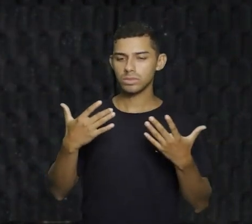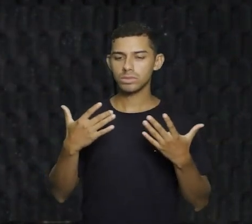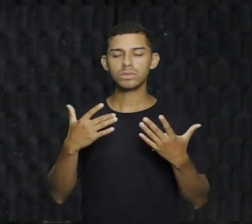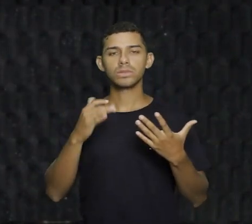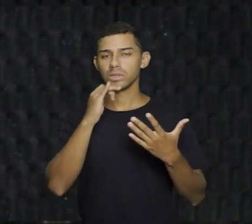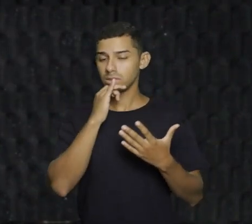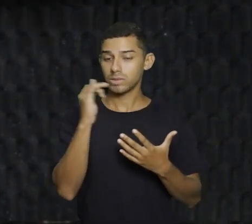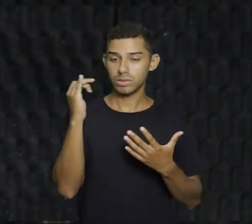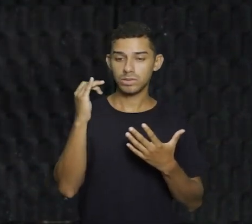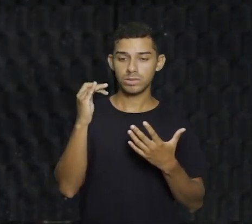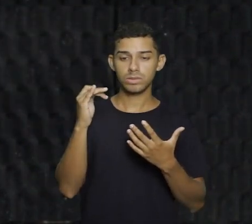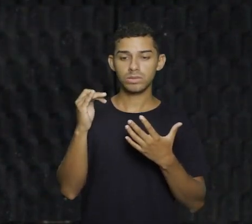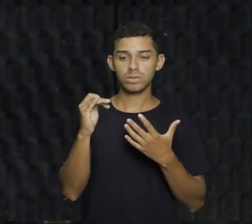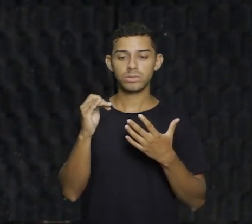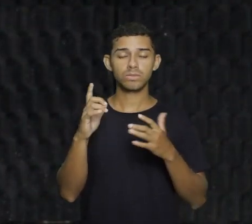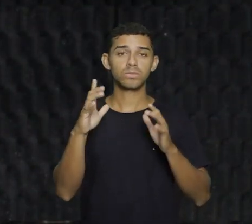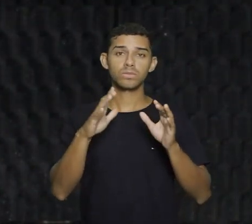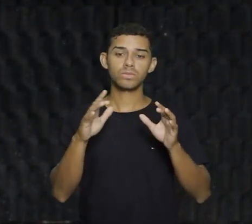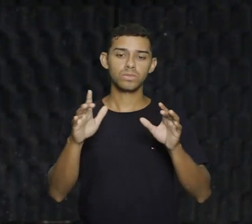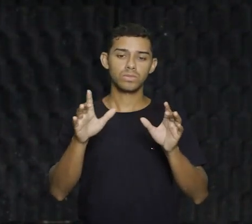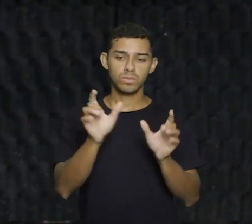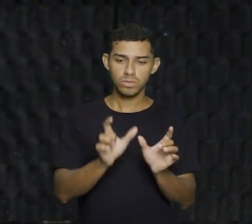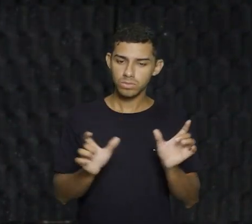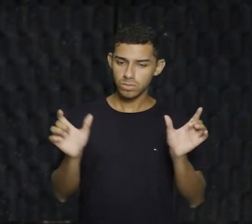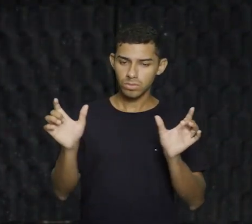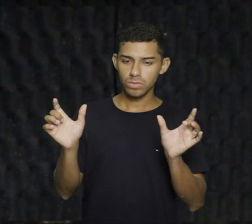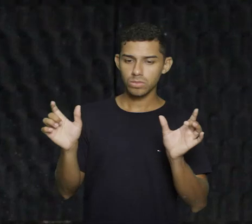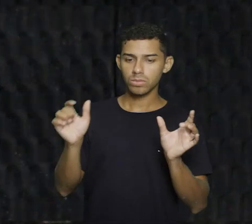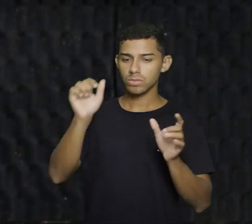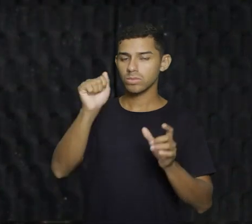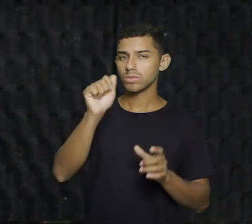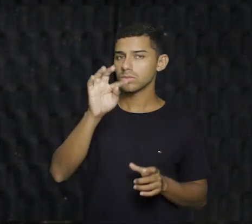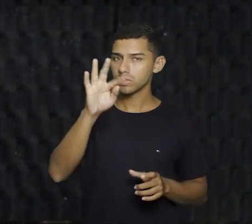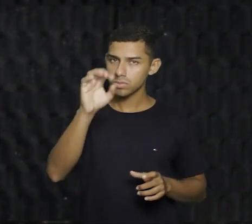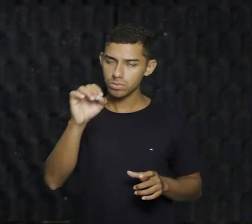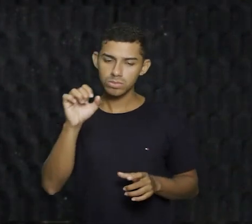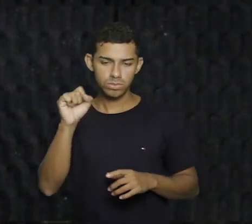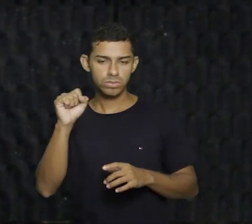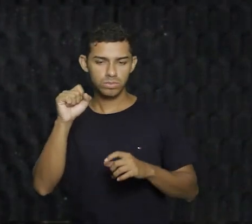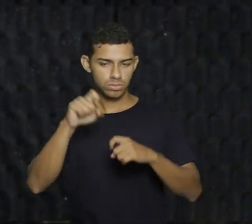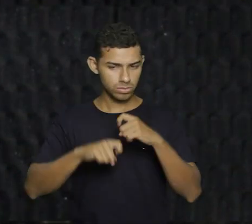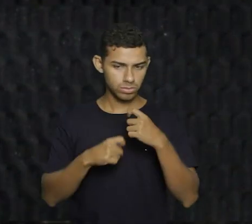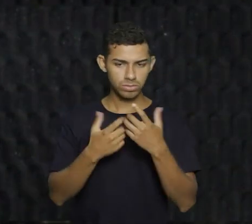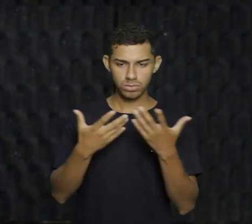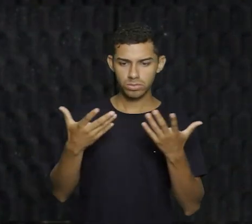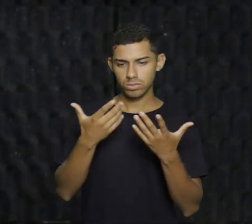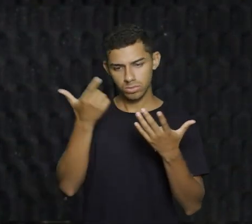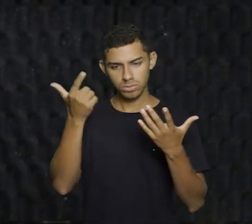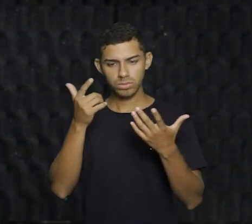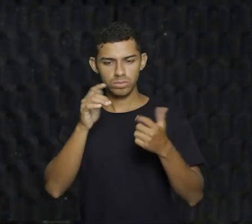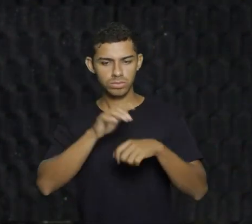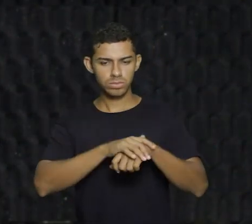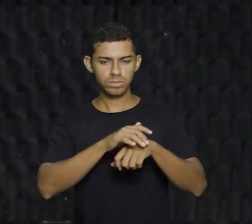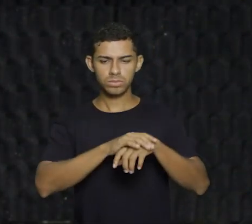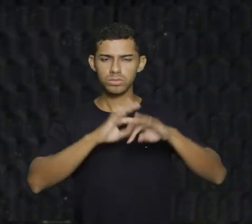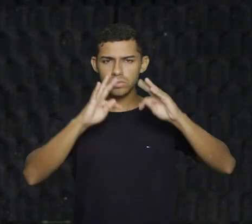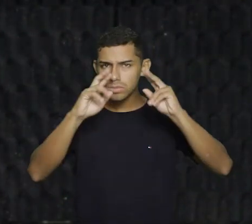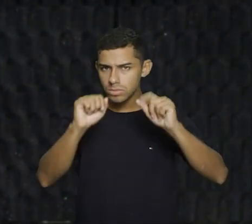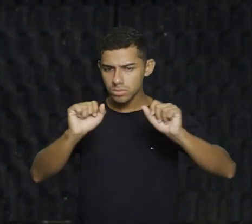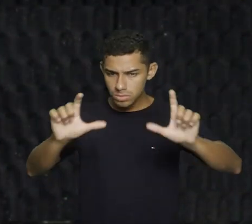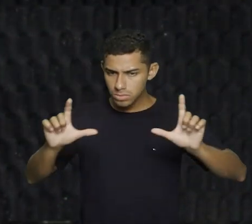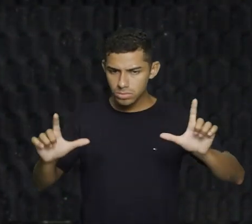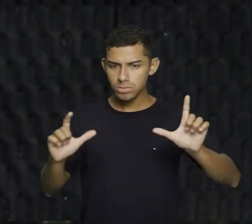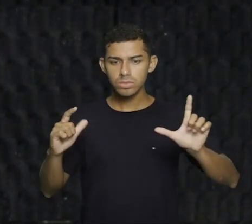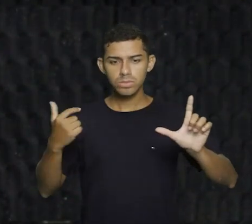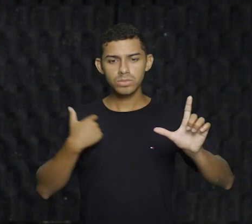processo do que acontece, porque a gente está falando do ato sexual e do próprio processo de procriação. Professor, você ouviu isso tudo na obra? Eu